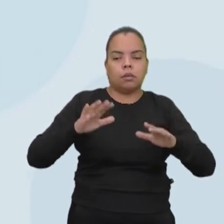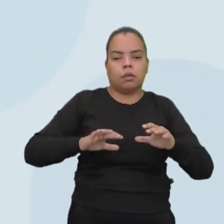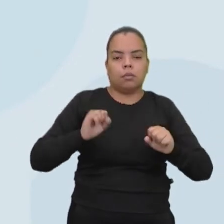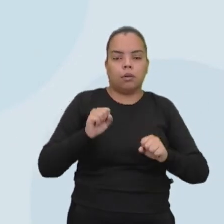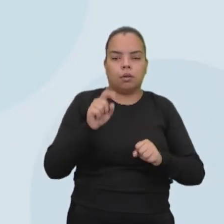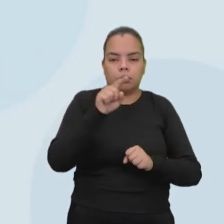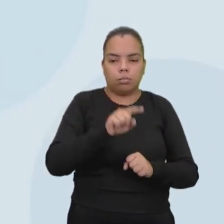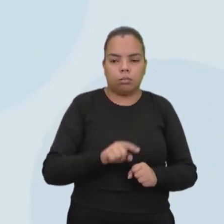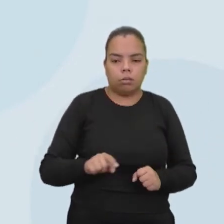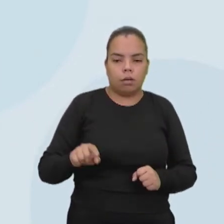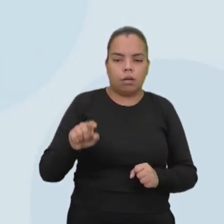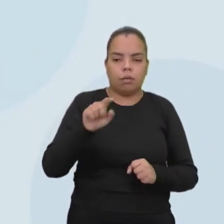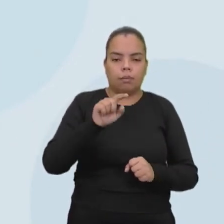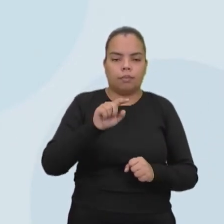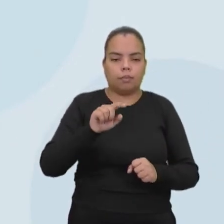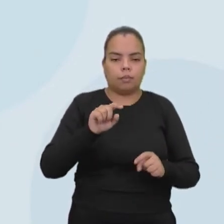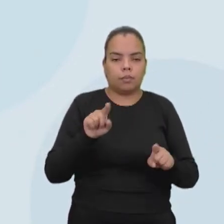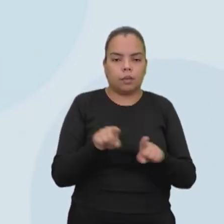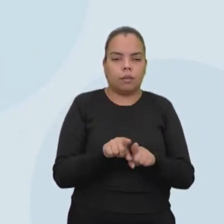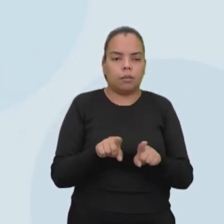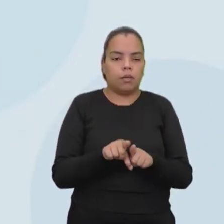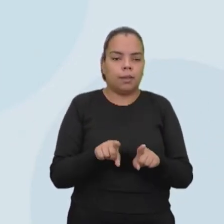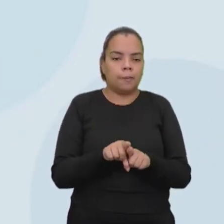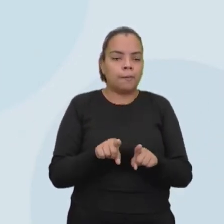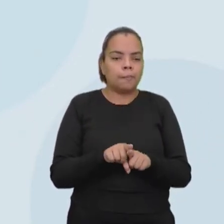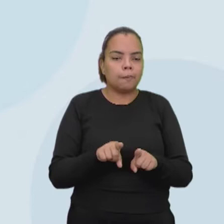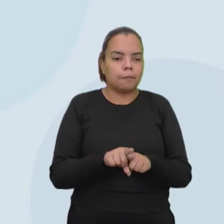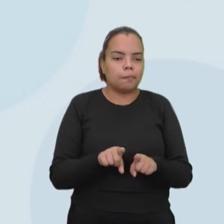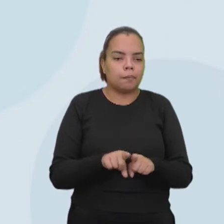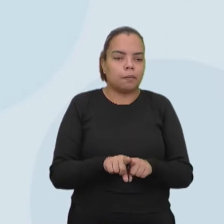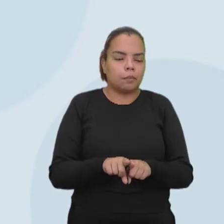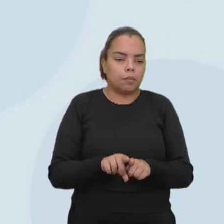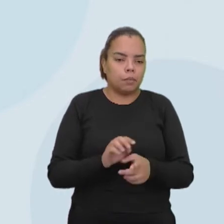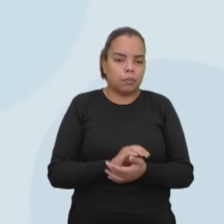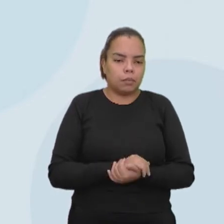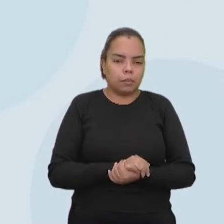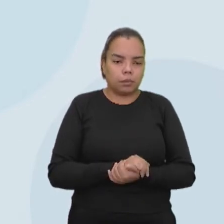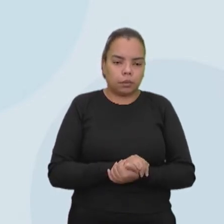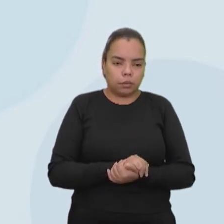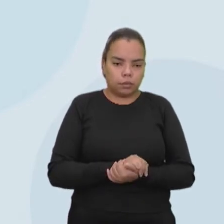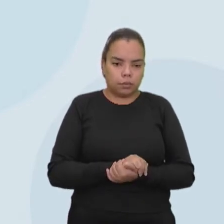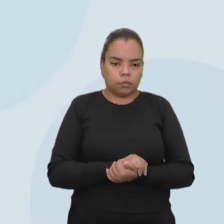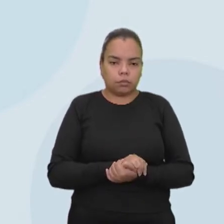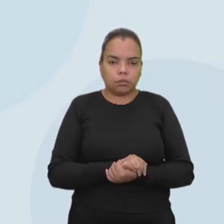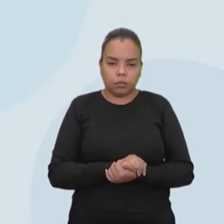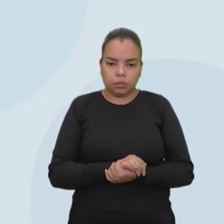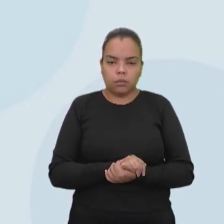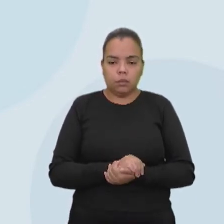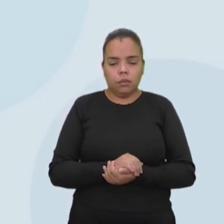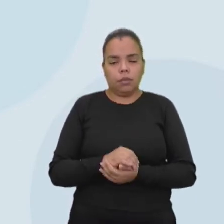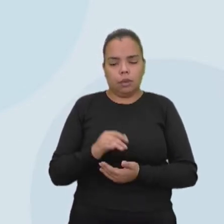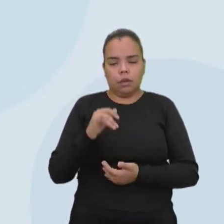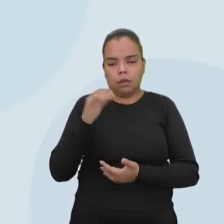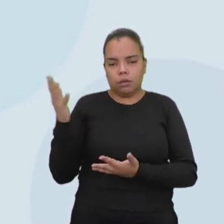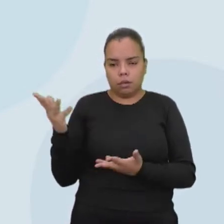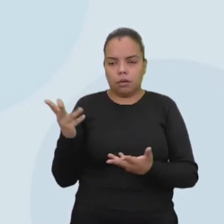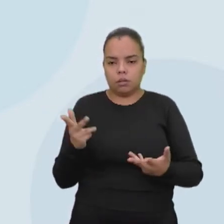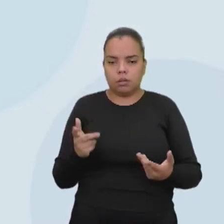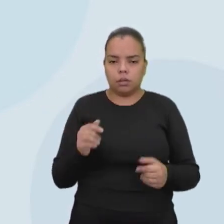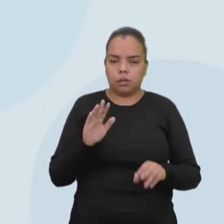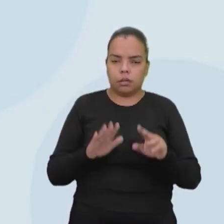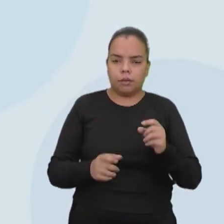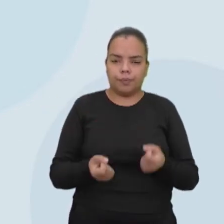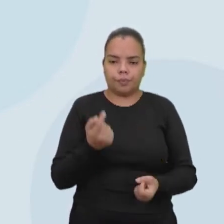são os conglomerados, ou brecha, né, que aí os fragmentos são mais angulosos. Eu trouxe exemplos aí para mostrar para vocês. Tem a areia, né, que é